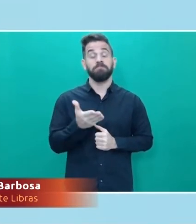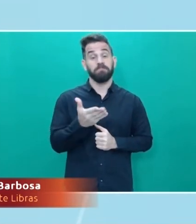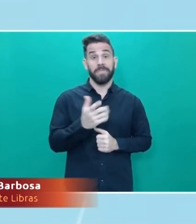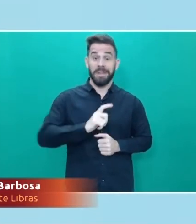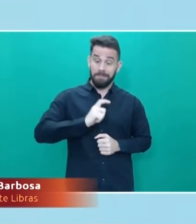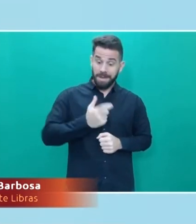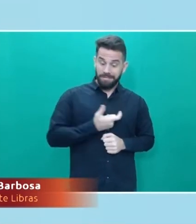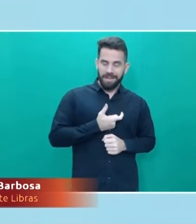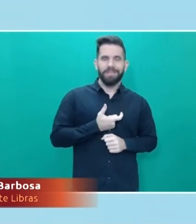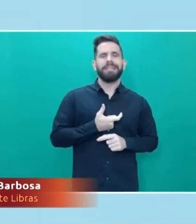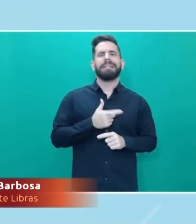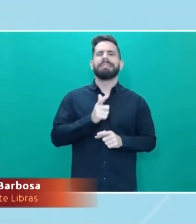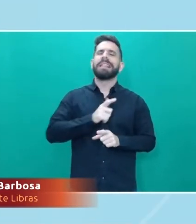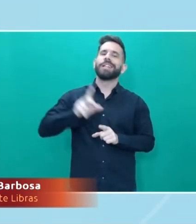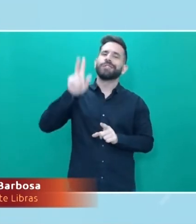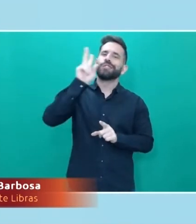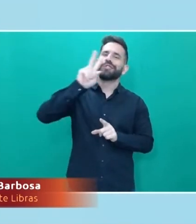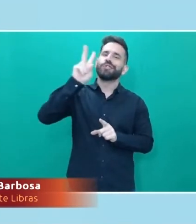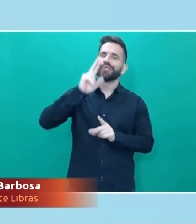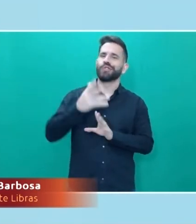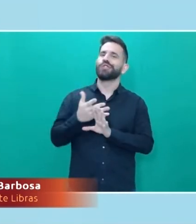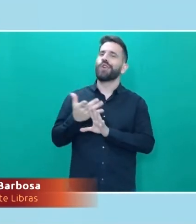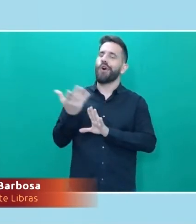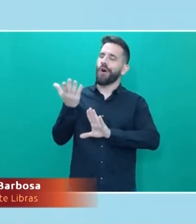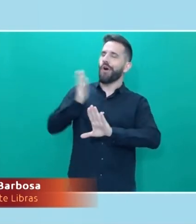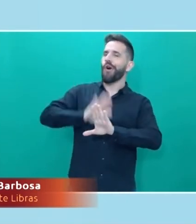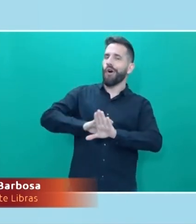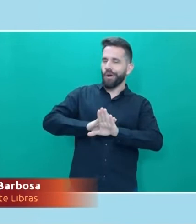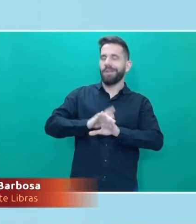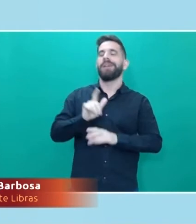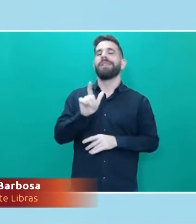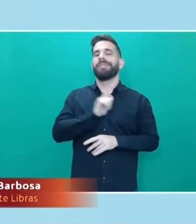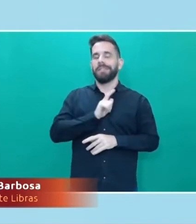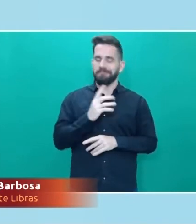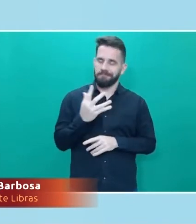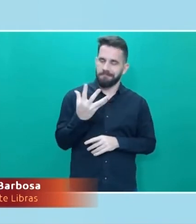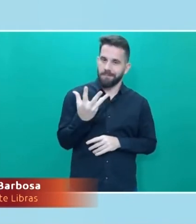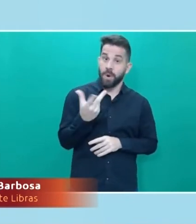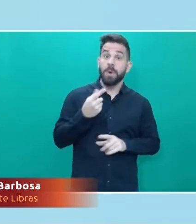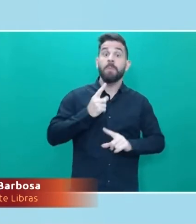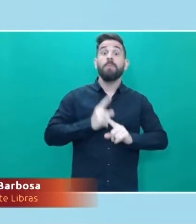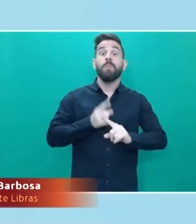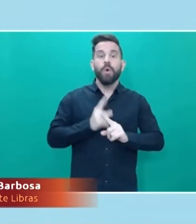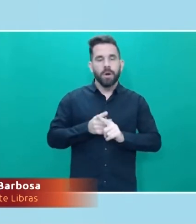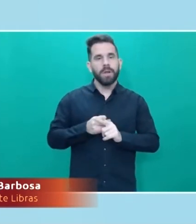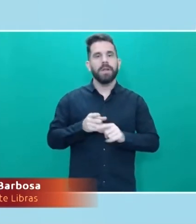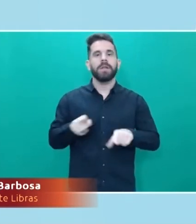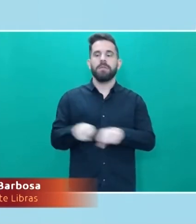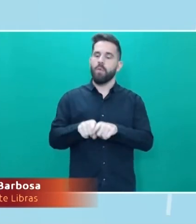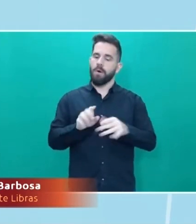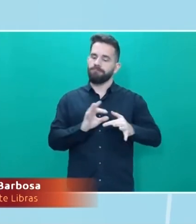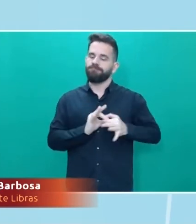trás dela tem uma história muito bonita, né? Uma história de mãos unidas, de pessoas que